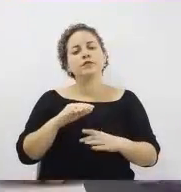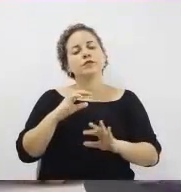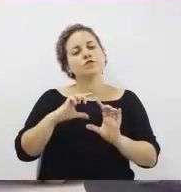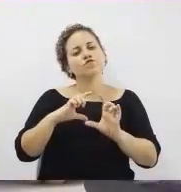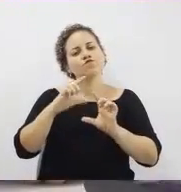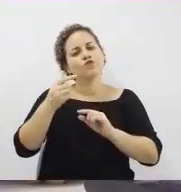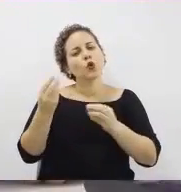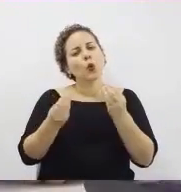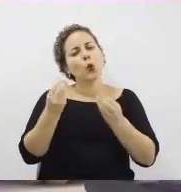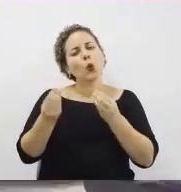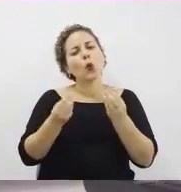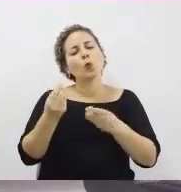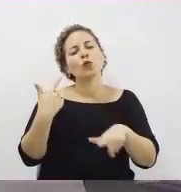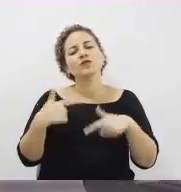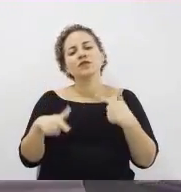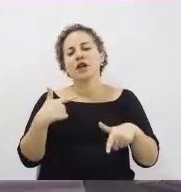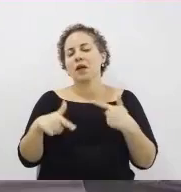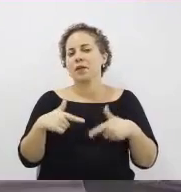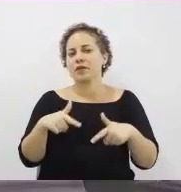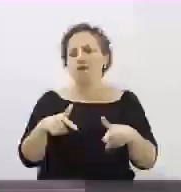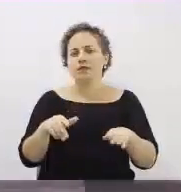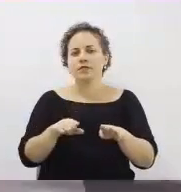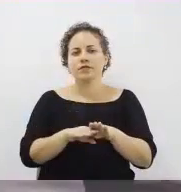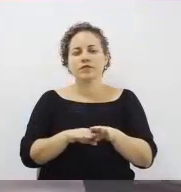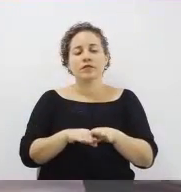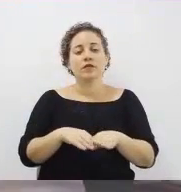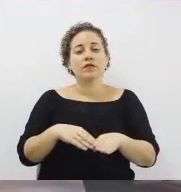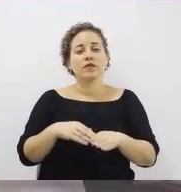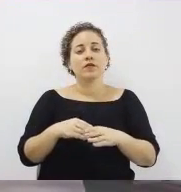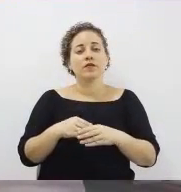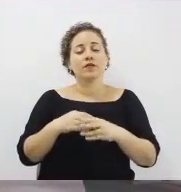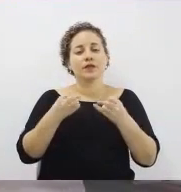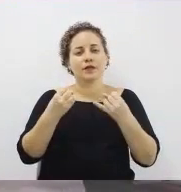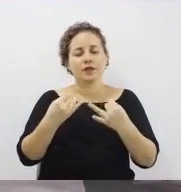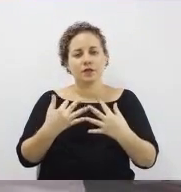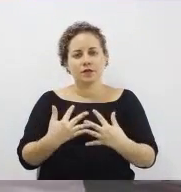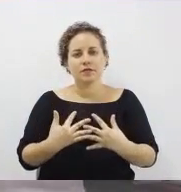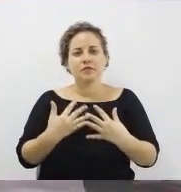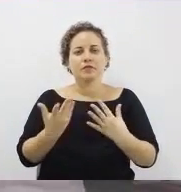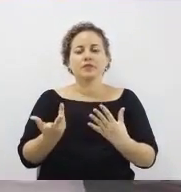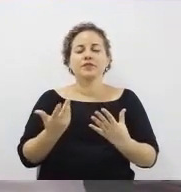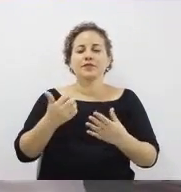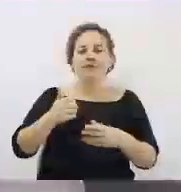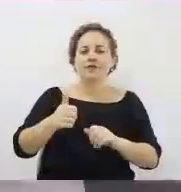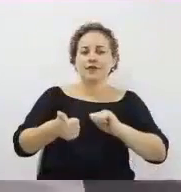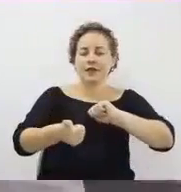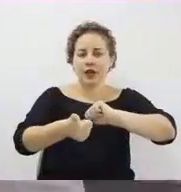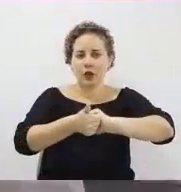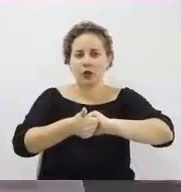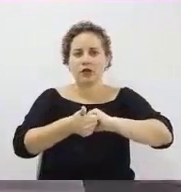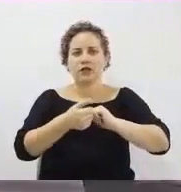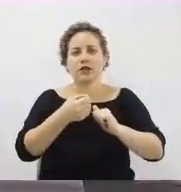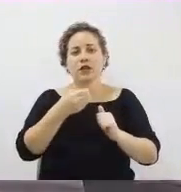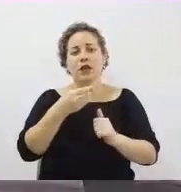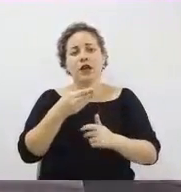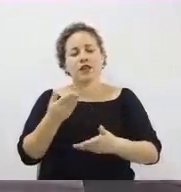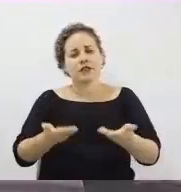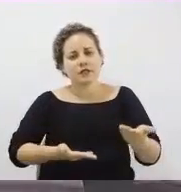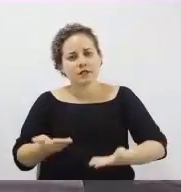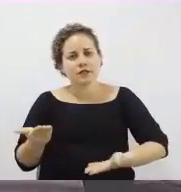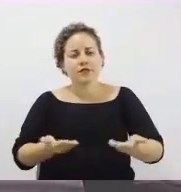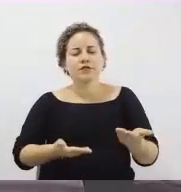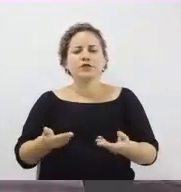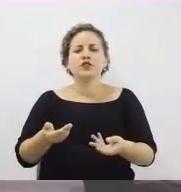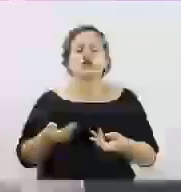de serviço. Segundo Balou, o nível de serviço é a qualidade com que o fluxo de bens e serviços é